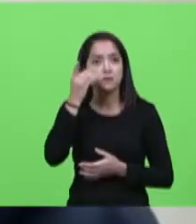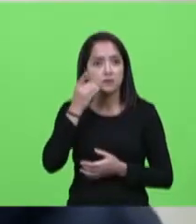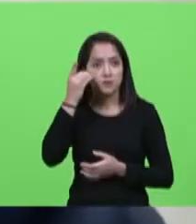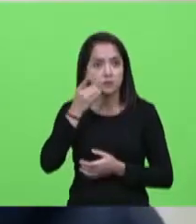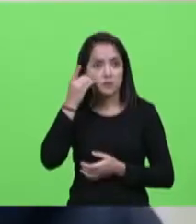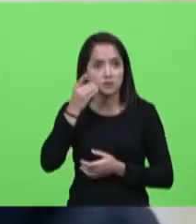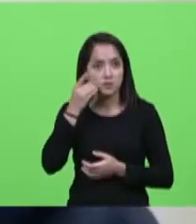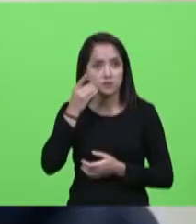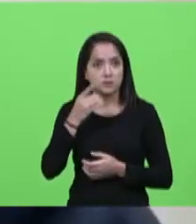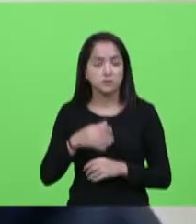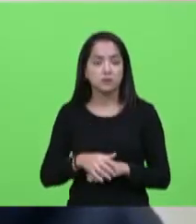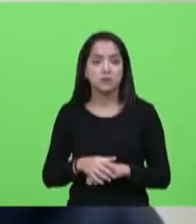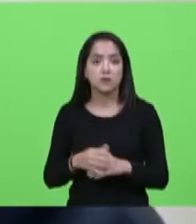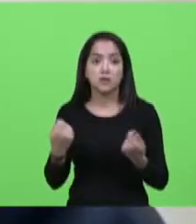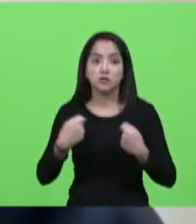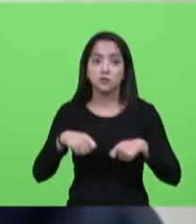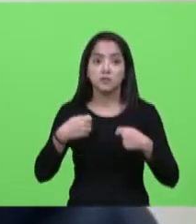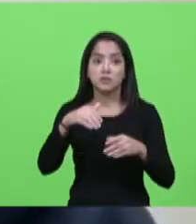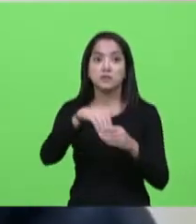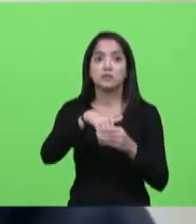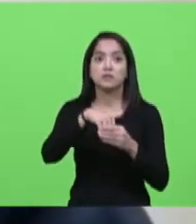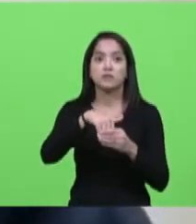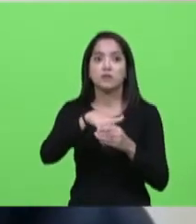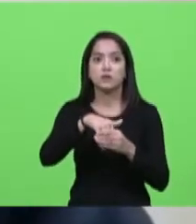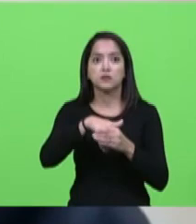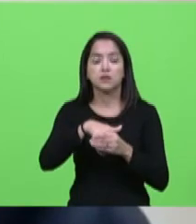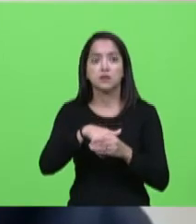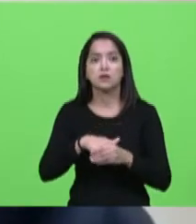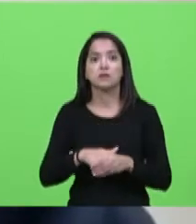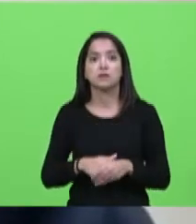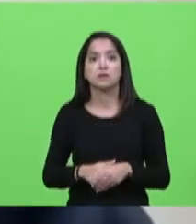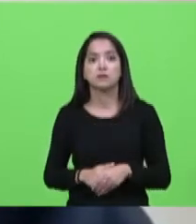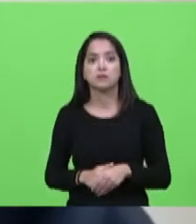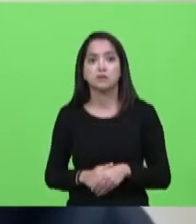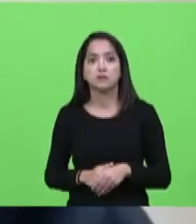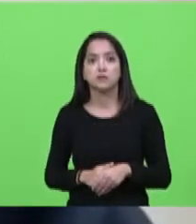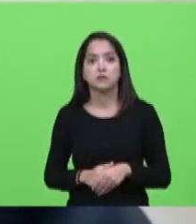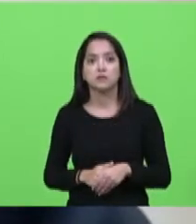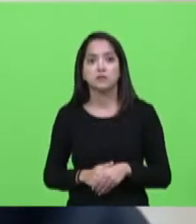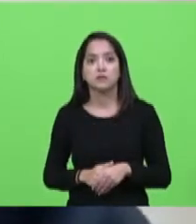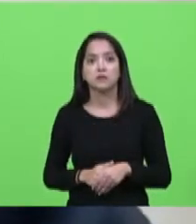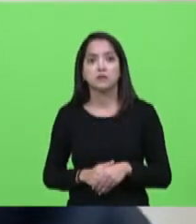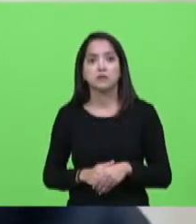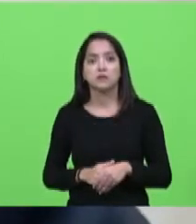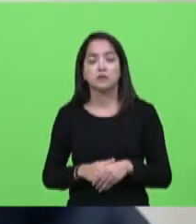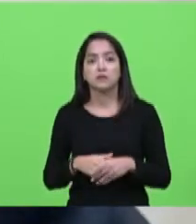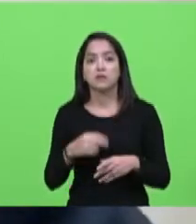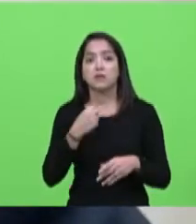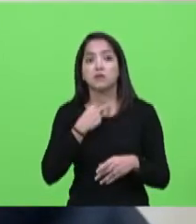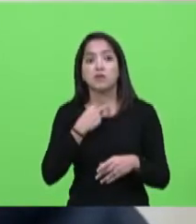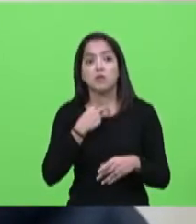deputados, nós precisamos votar a redação. Por uma questão de critério, deputado, eu não vou conceder a palavra